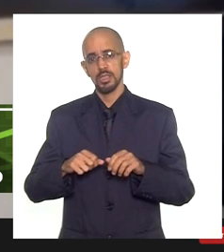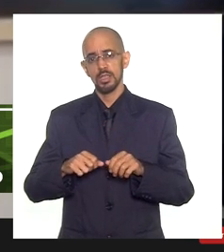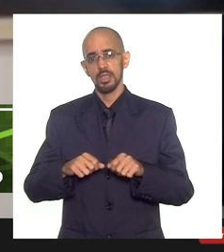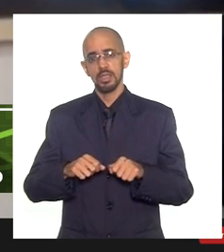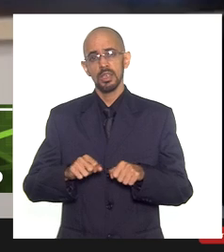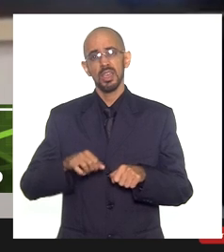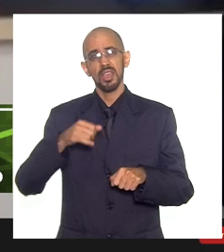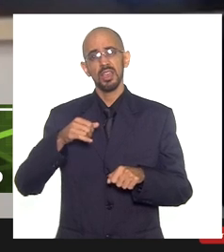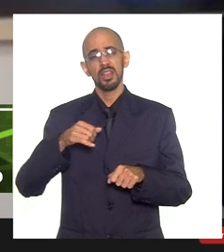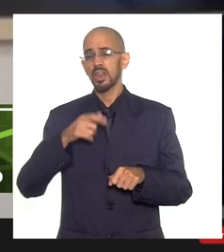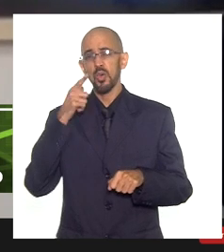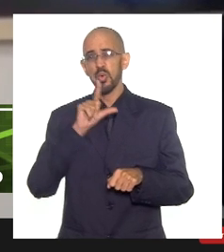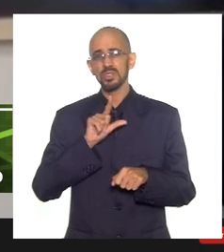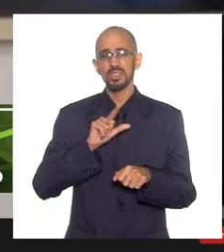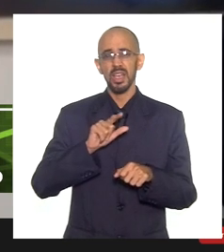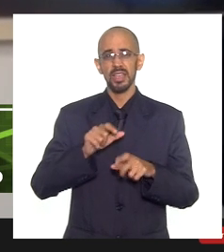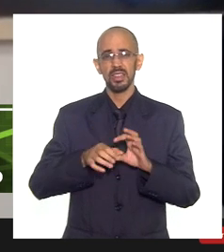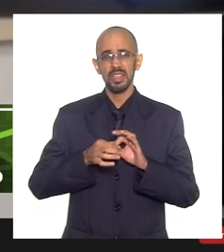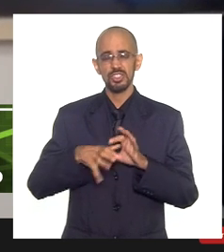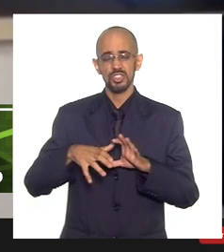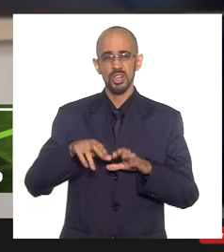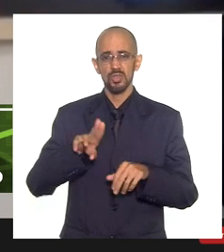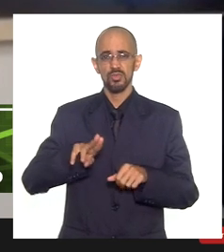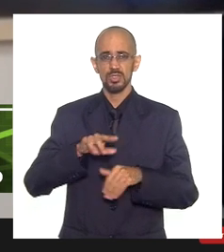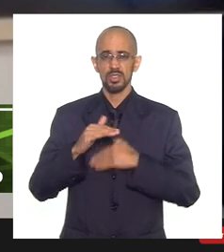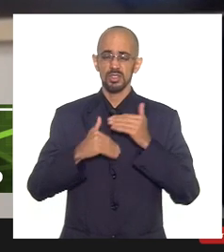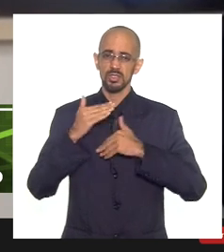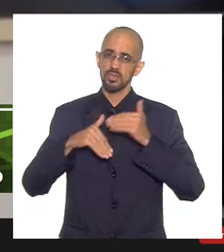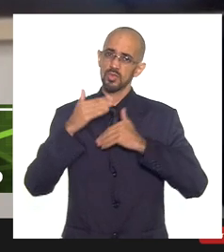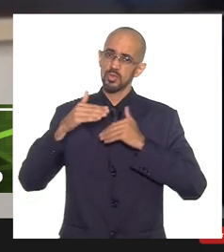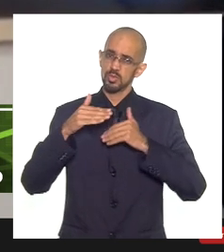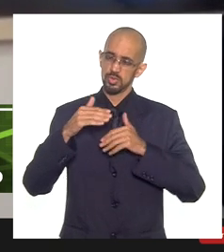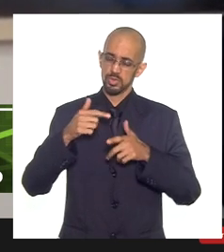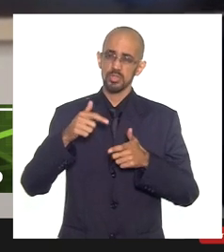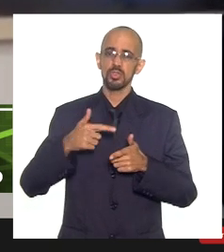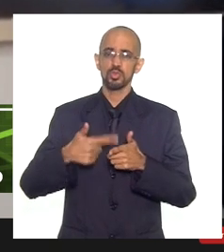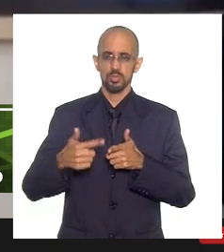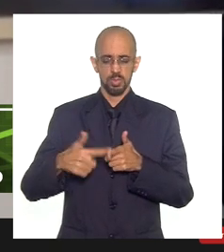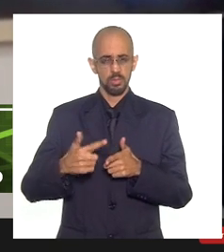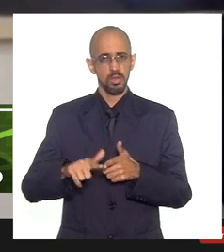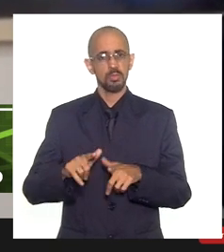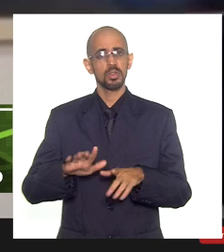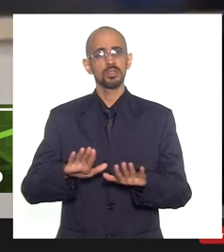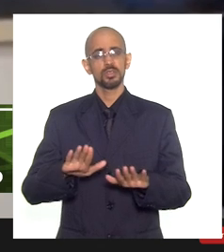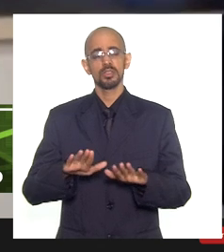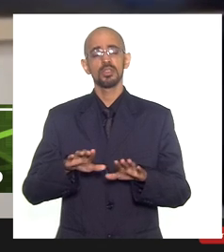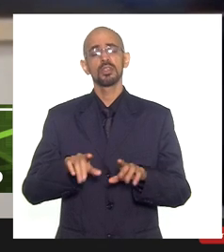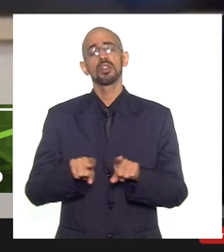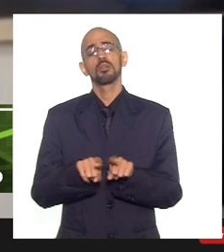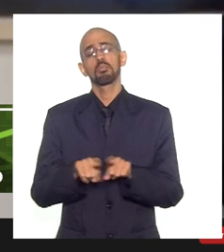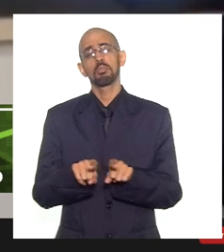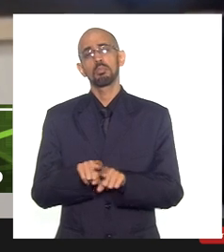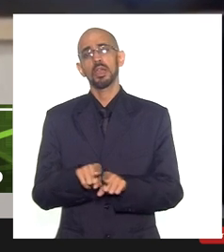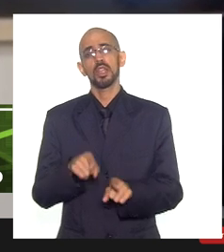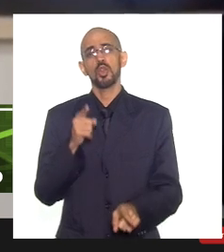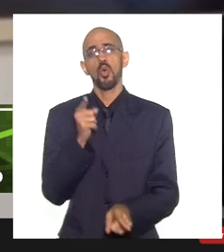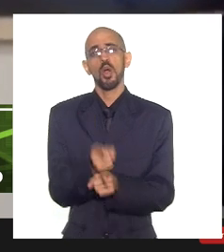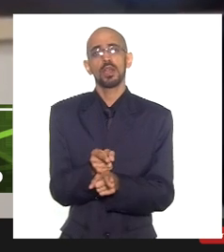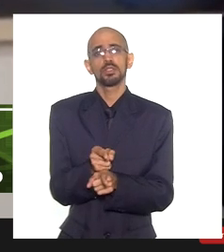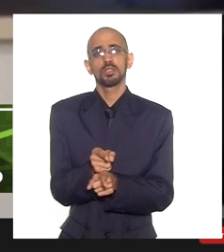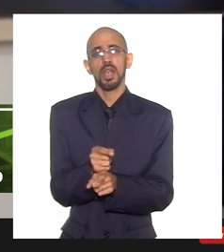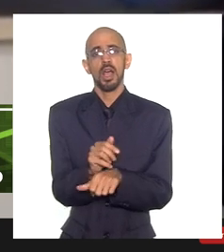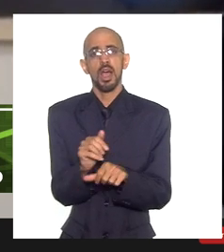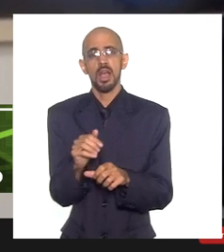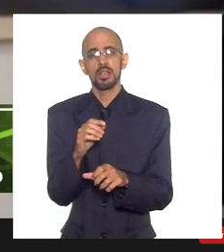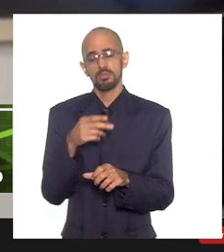soluções e em cima disso procurar localizar os interlocutores necessários